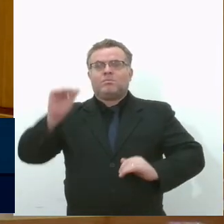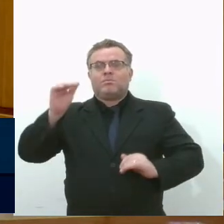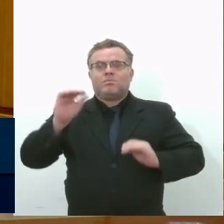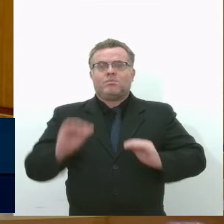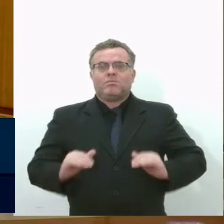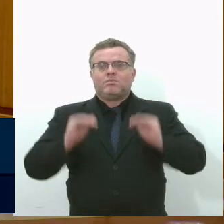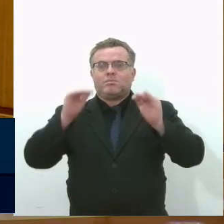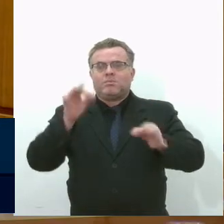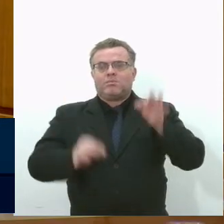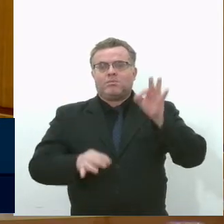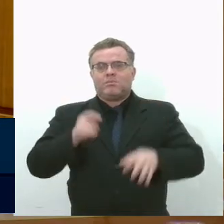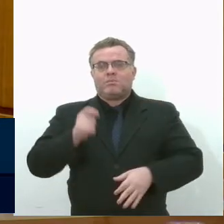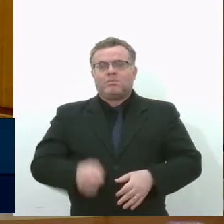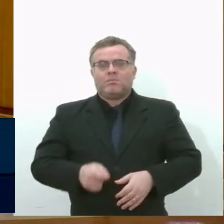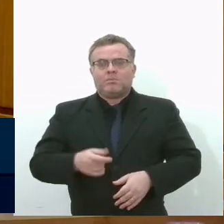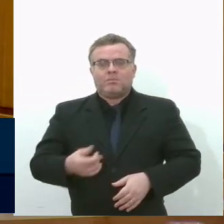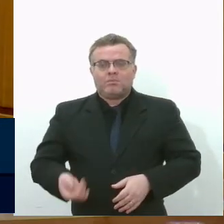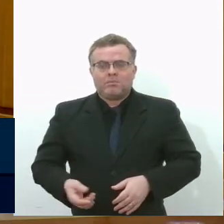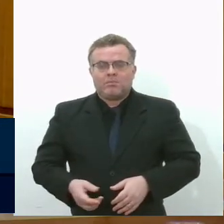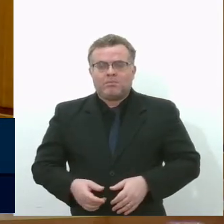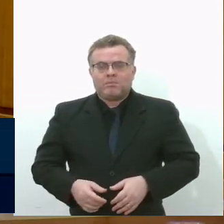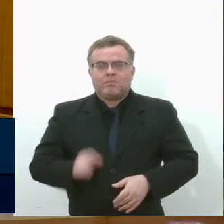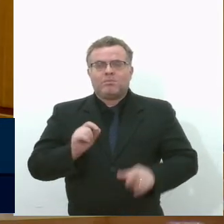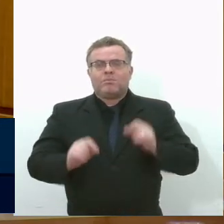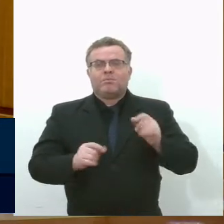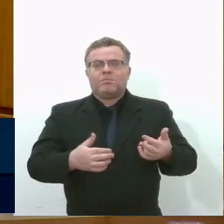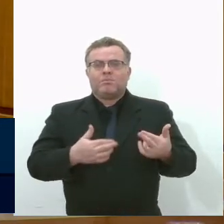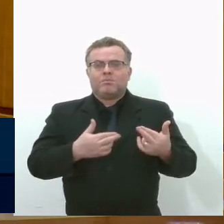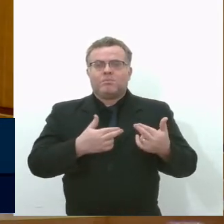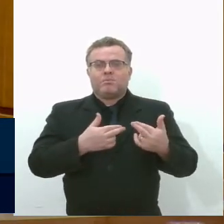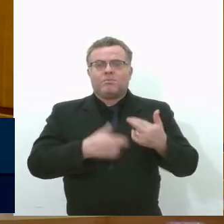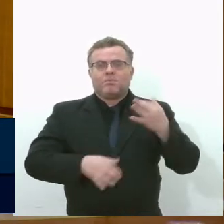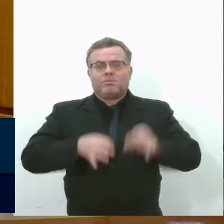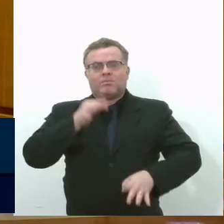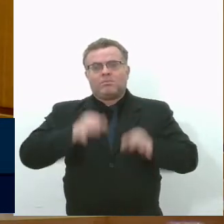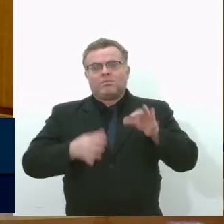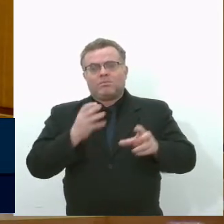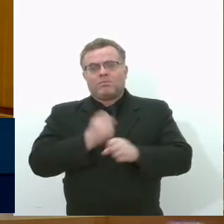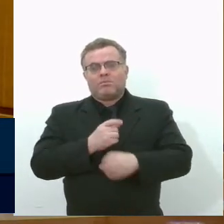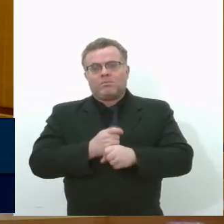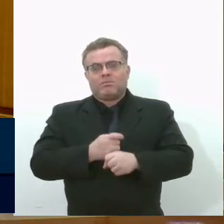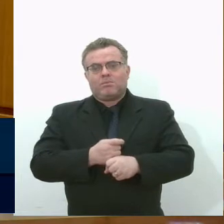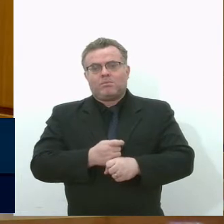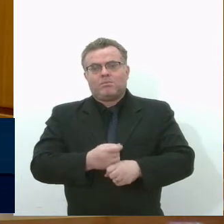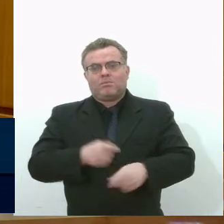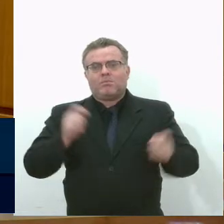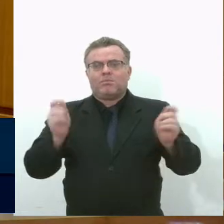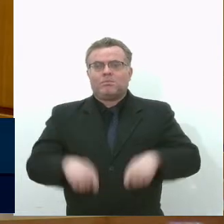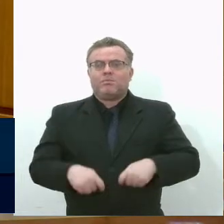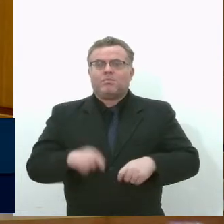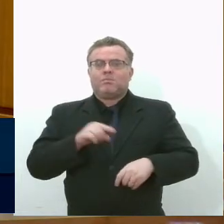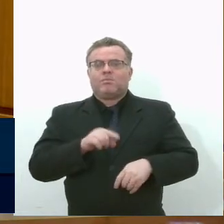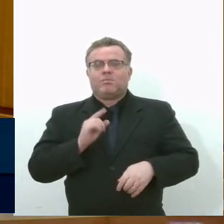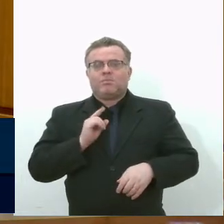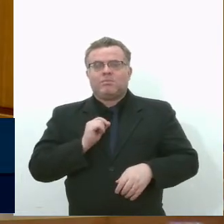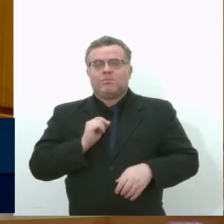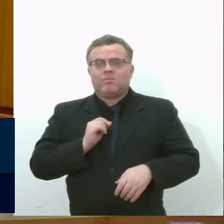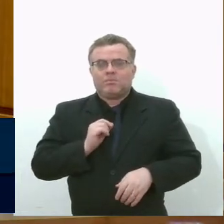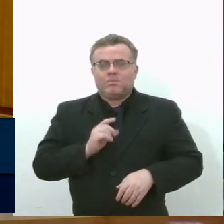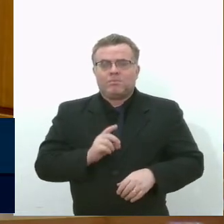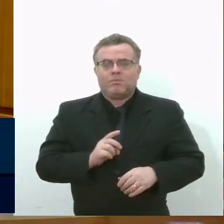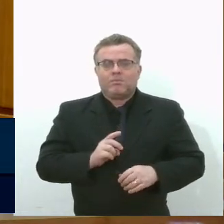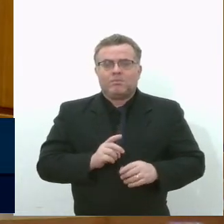a competência dos Tribunais de Contas do Estado. Eu, lendo a